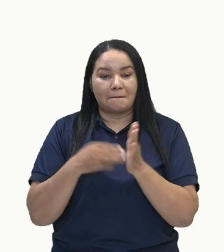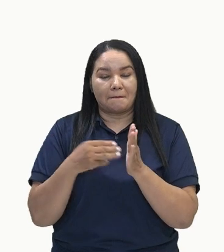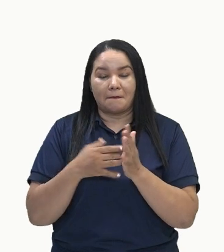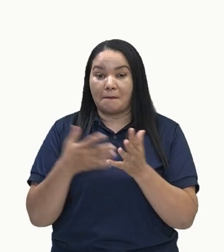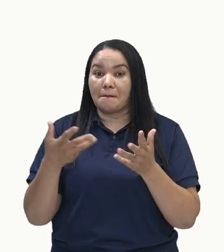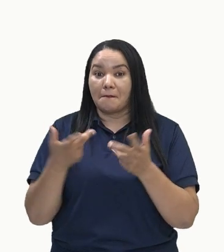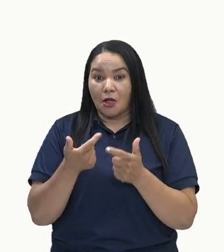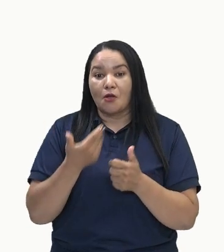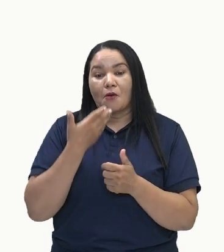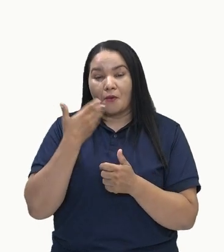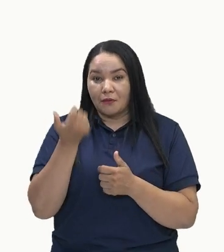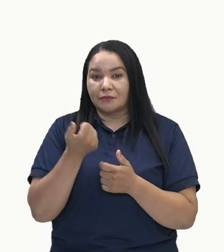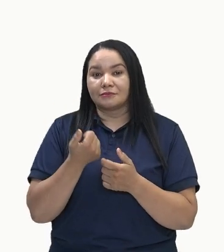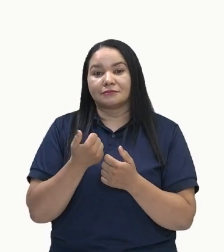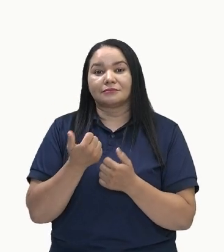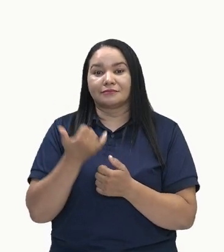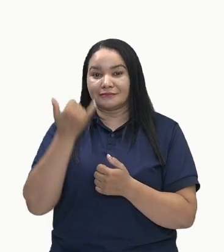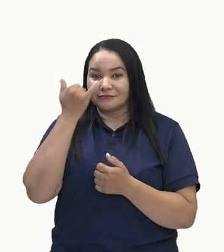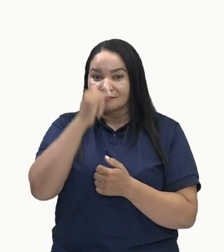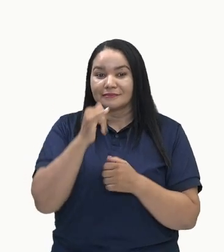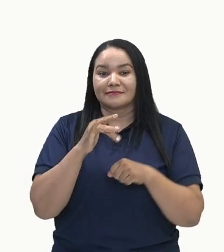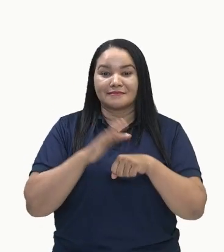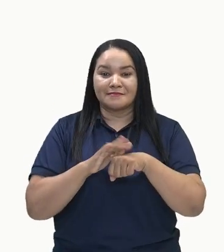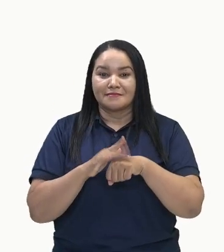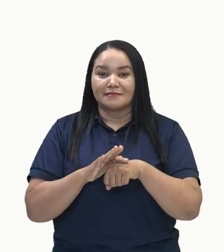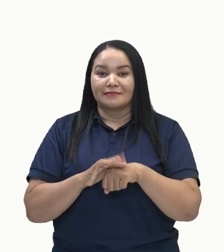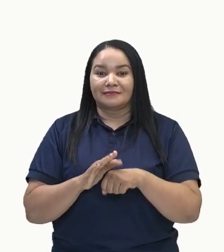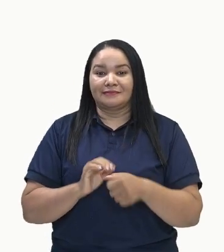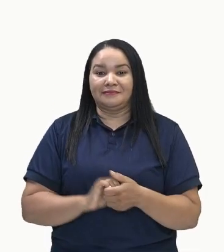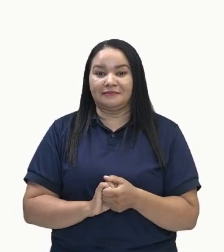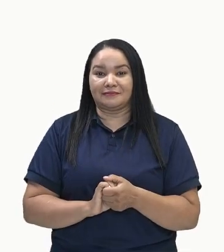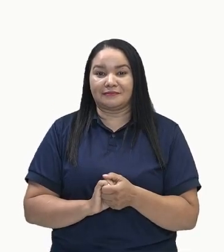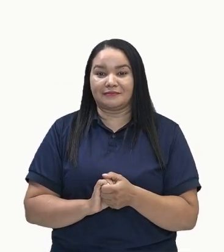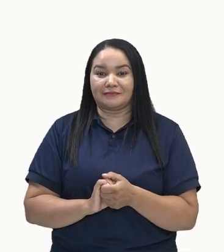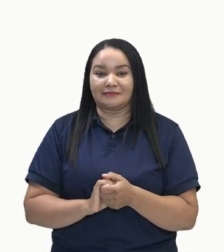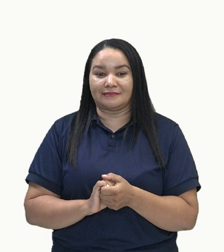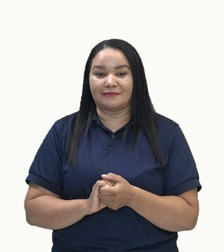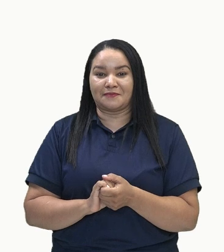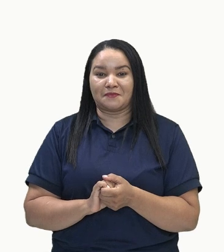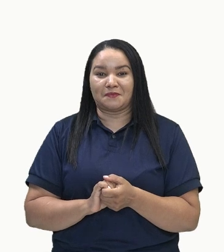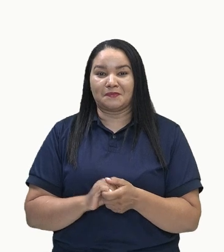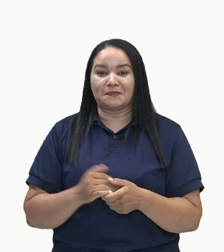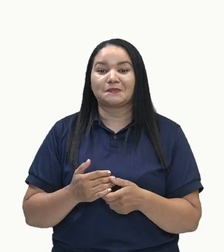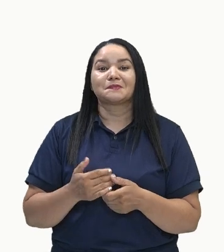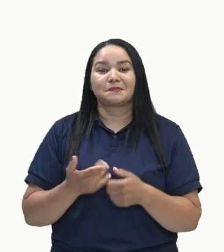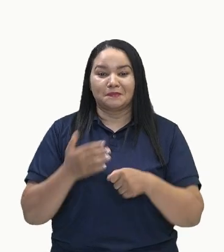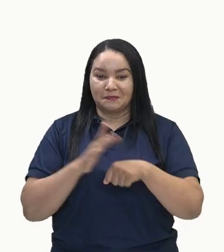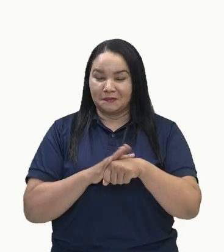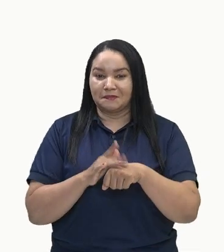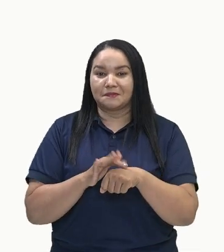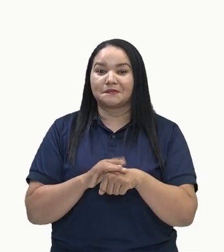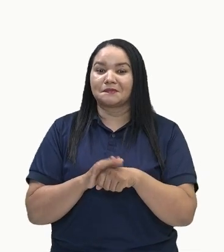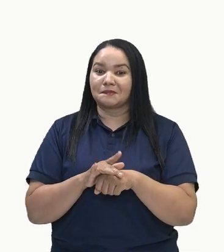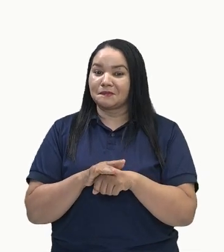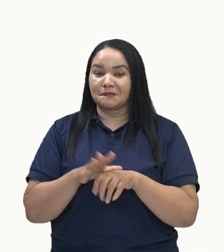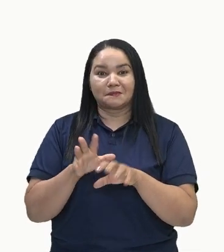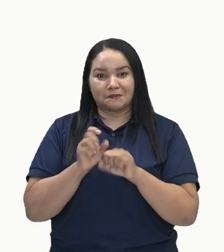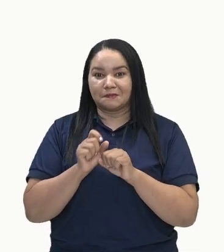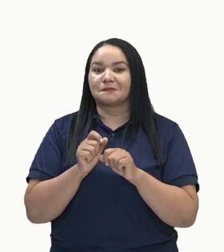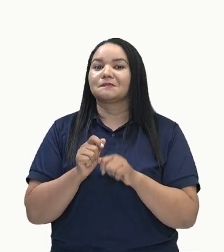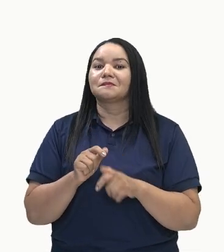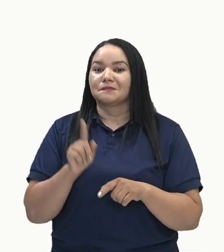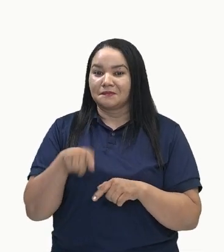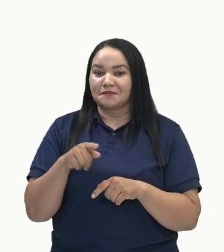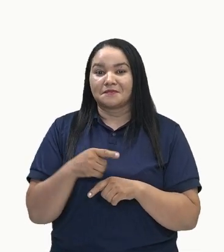a transmissão das infecções sexualmente transmissíveis. É o método mais